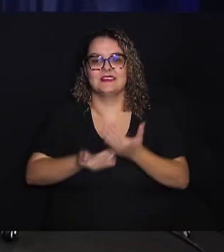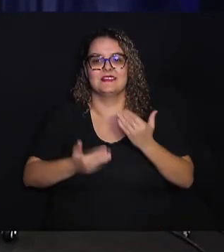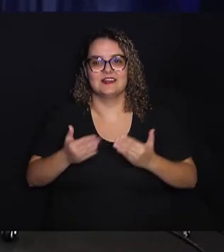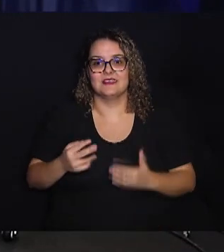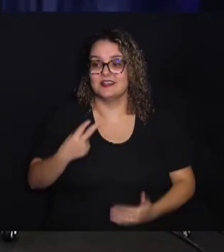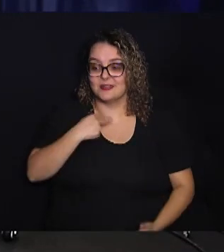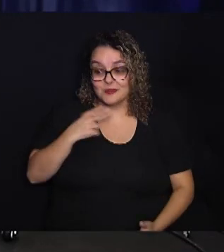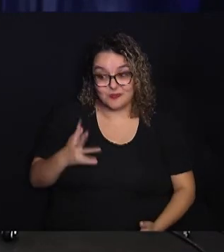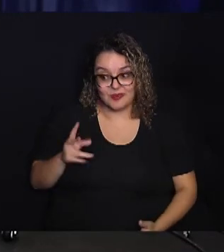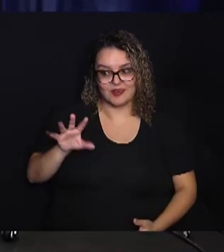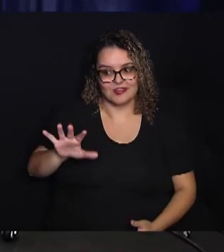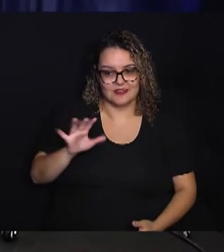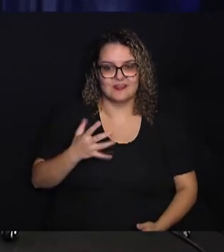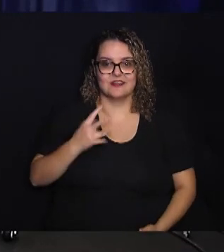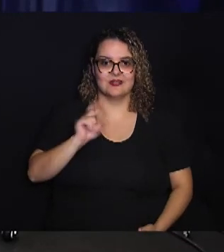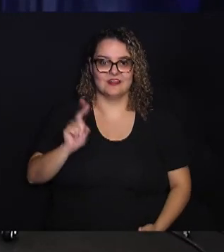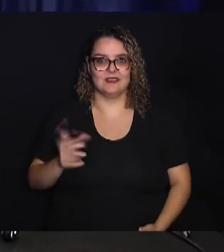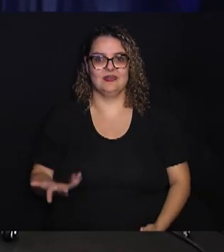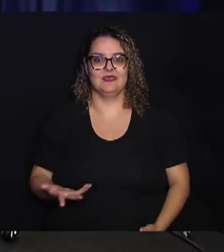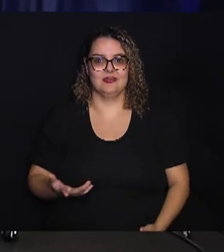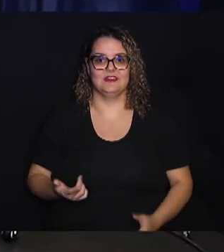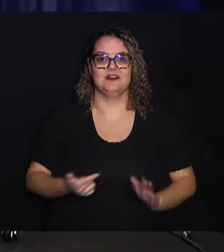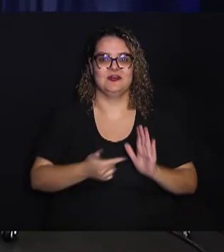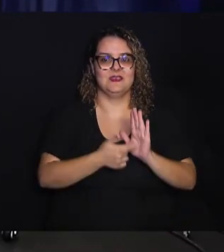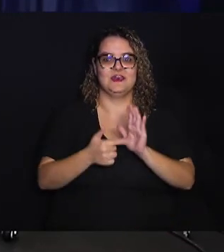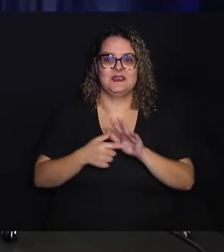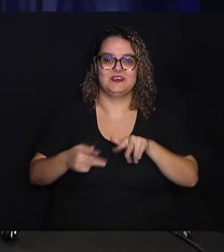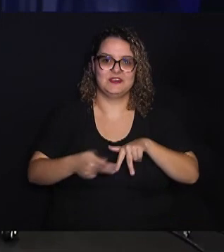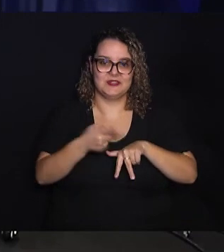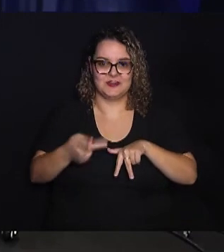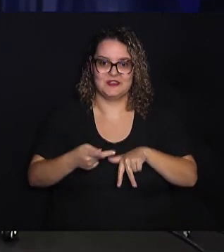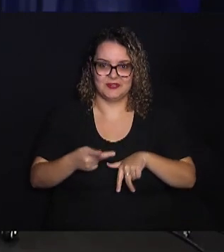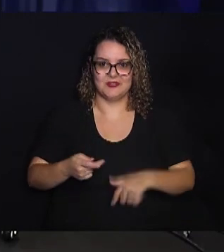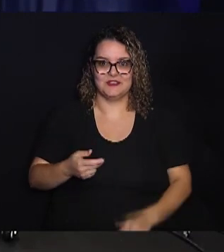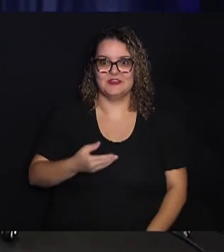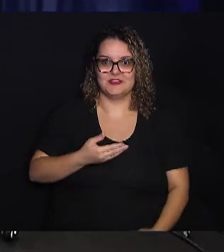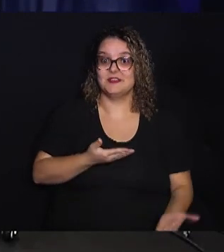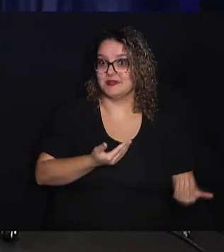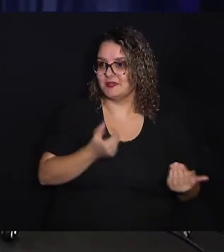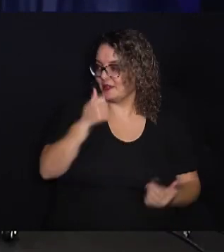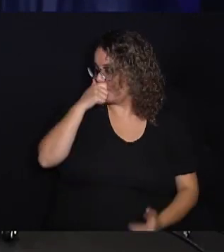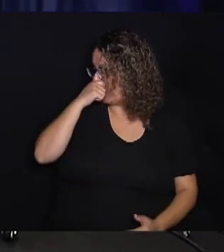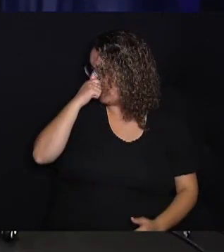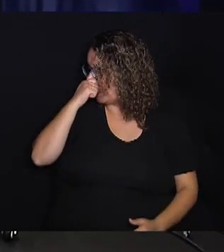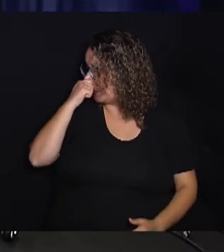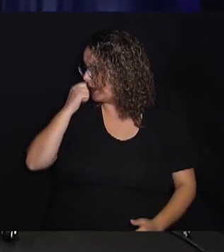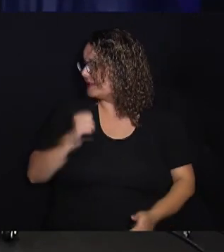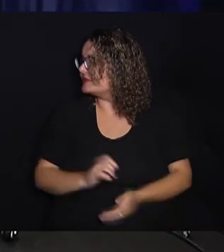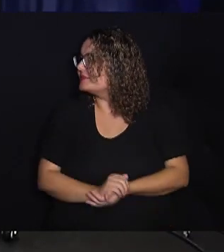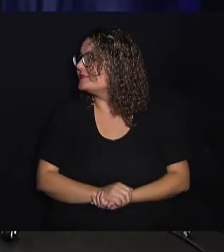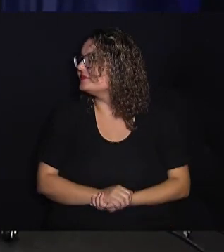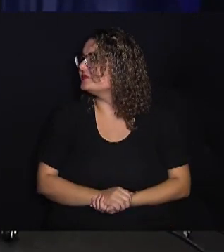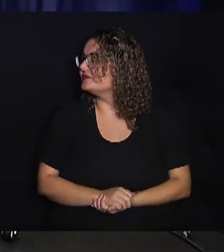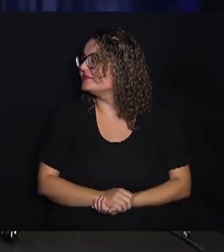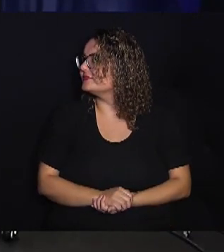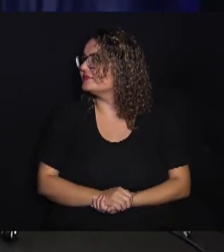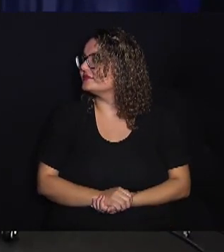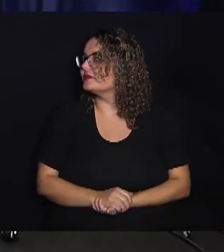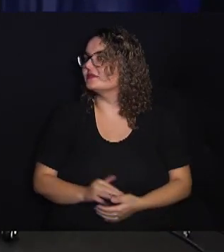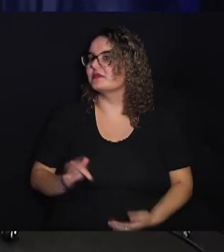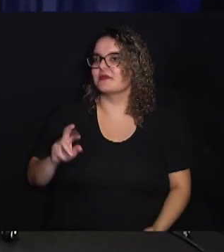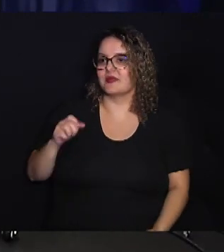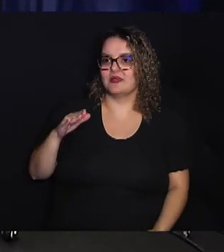não rela, né? Sim. Então, vamos mostrar os depoimentos, então, dos meninos, né? O Francisco e o